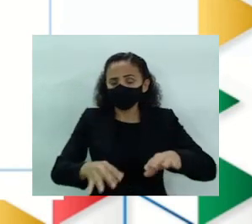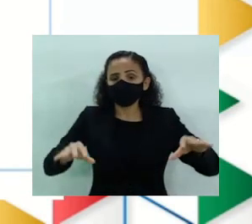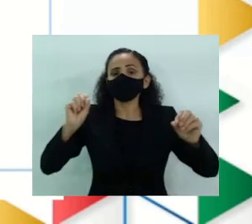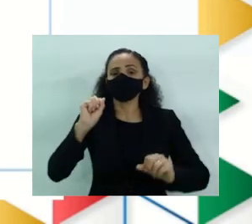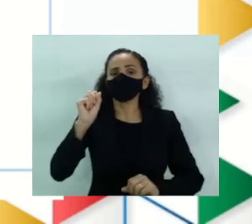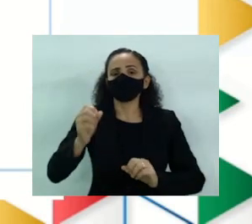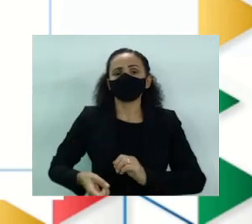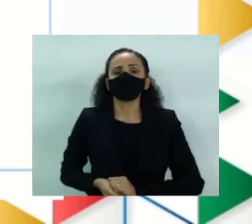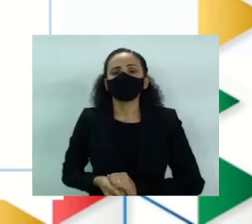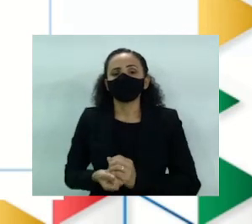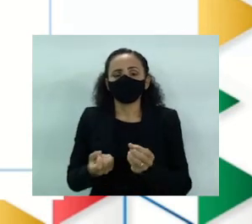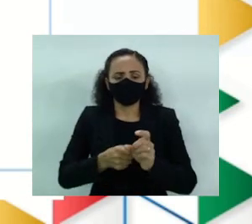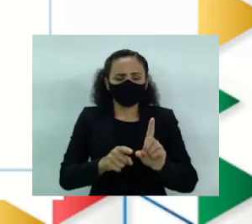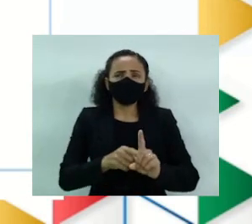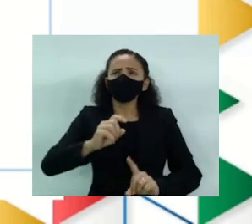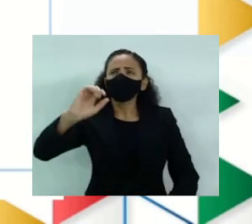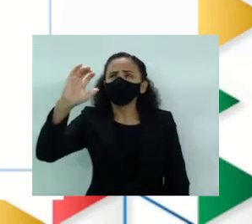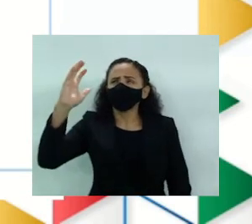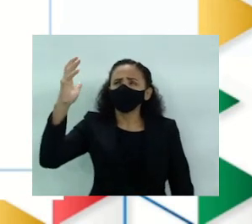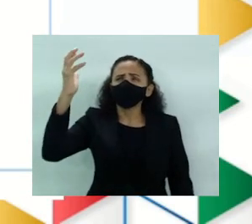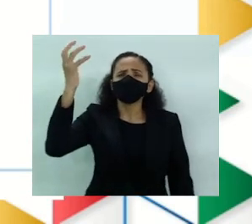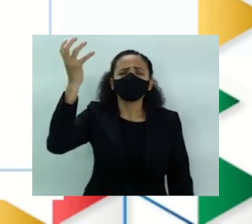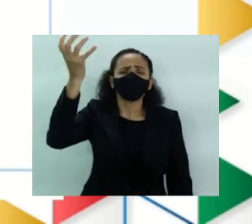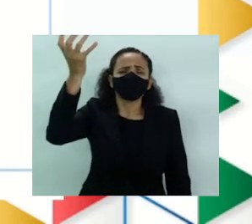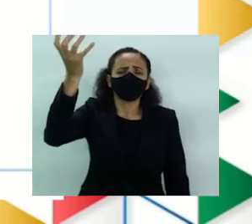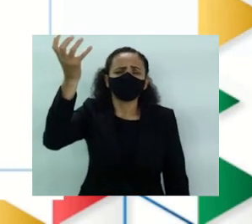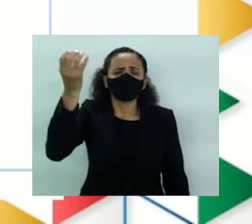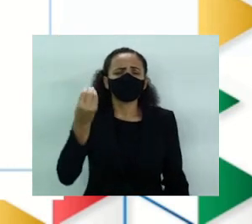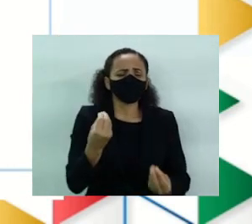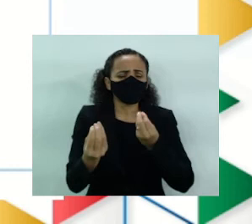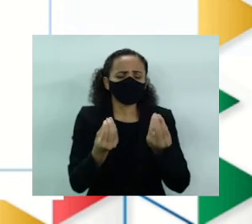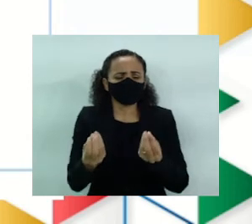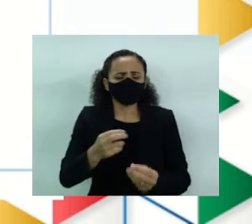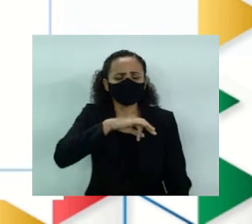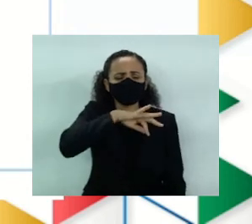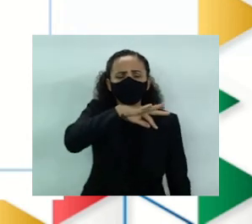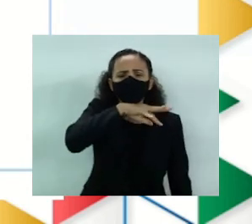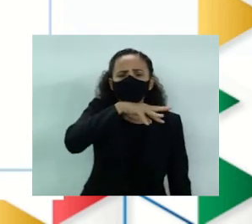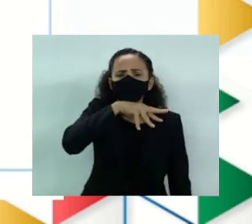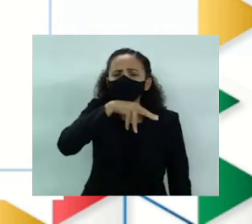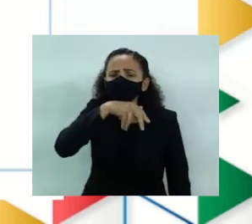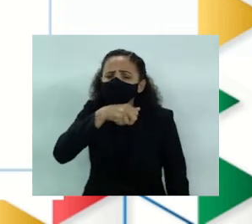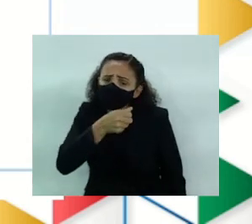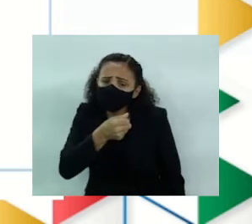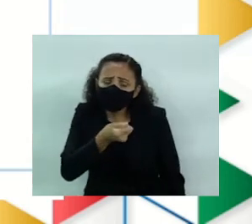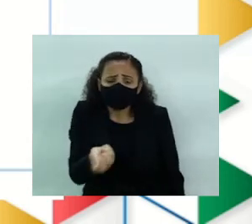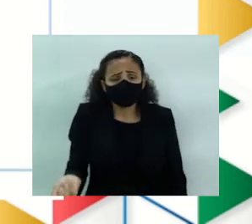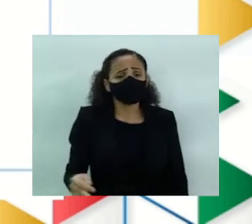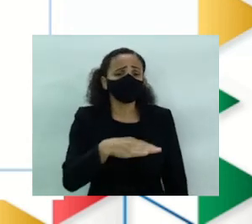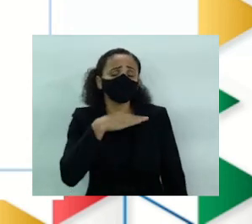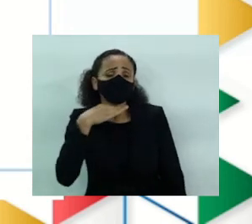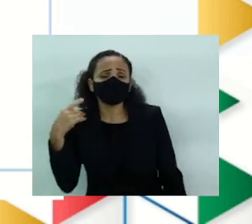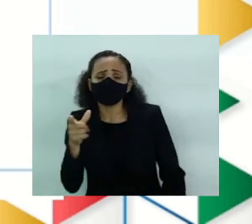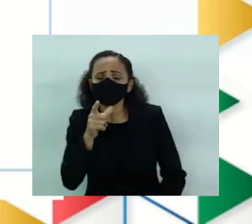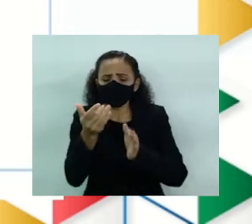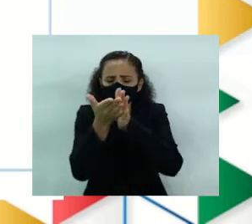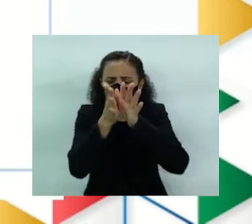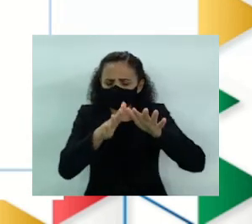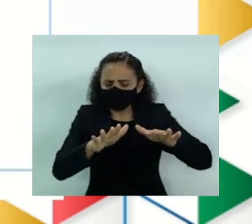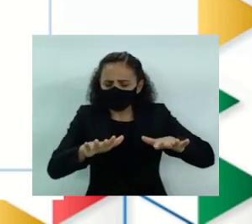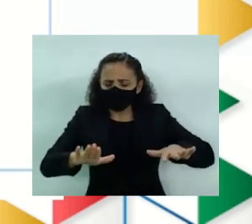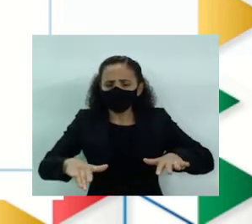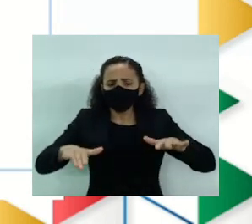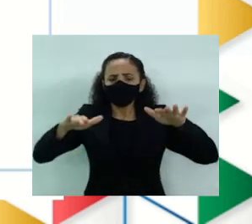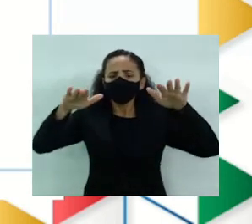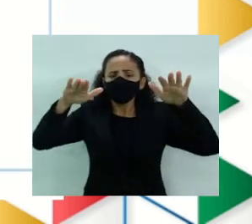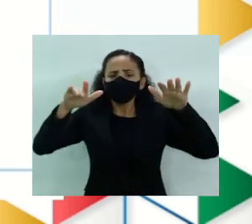são alterações climáticas, a extinção de espécies e habitats, o aumento do nível do mar, o desaparecimento de rios